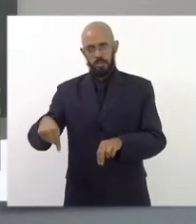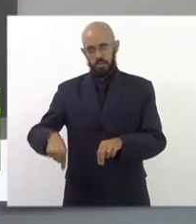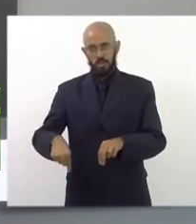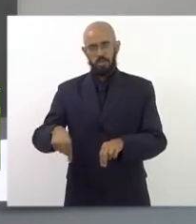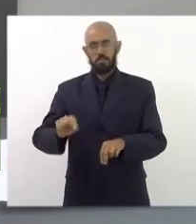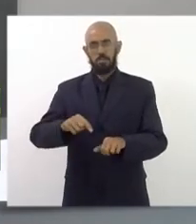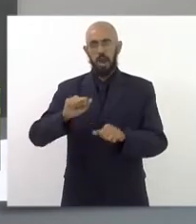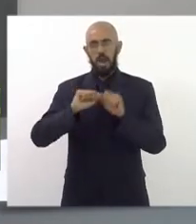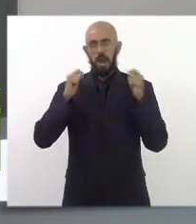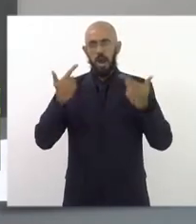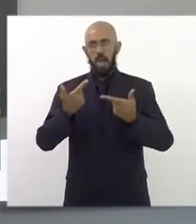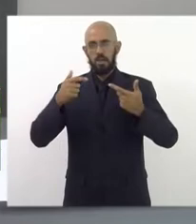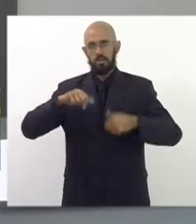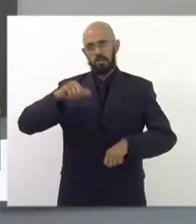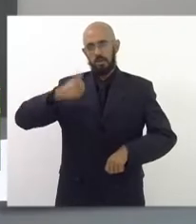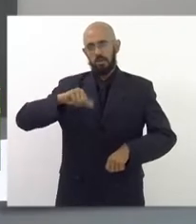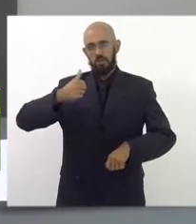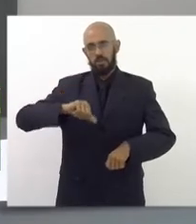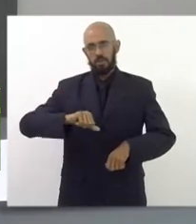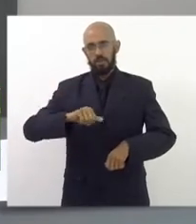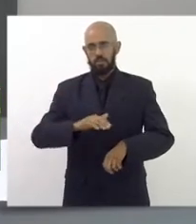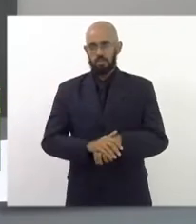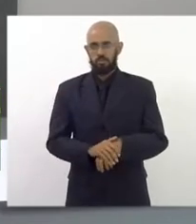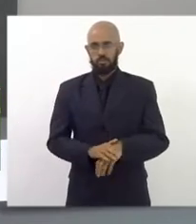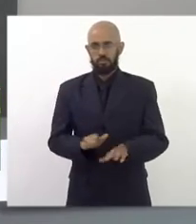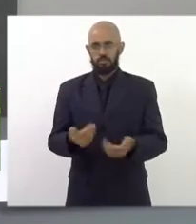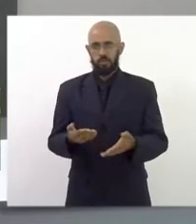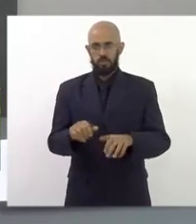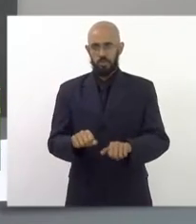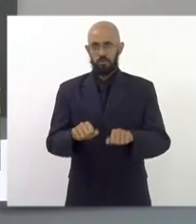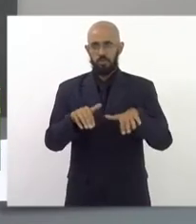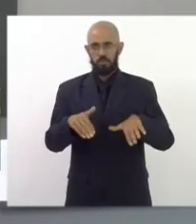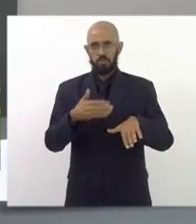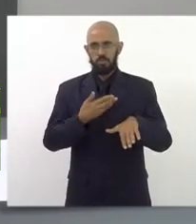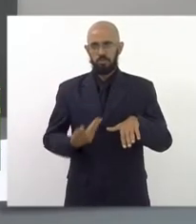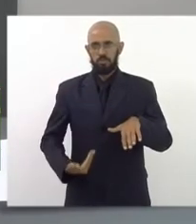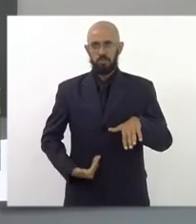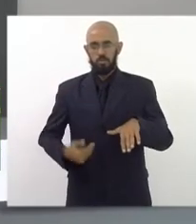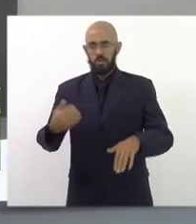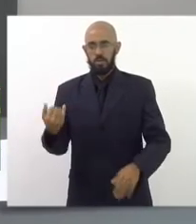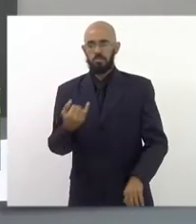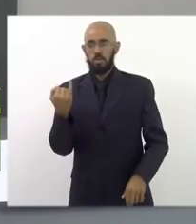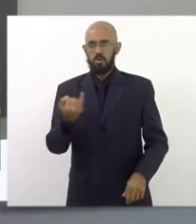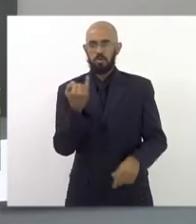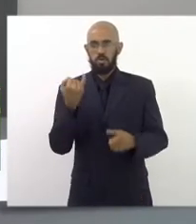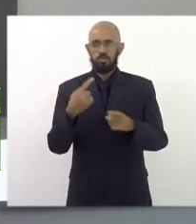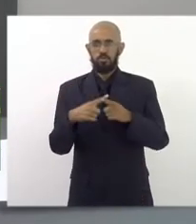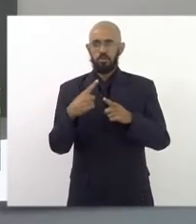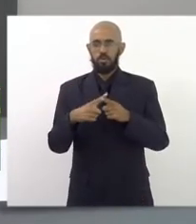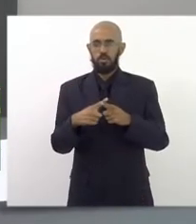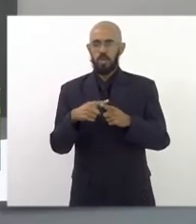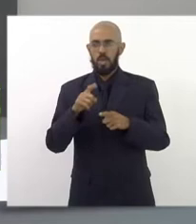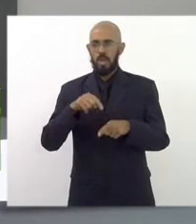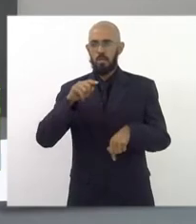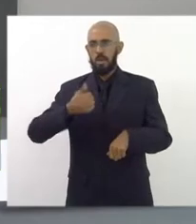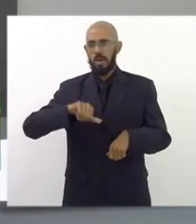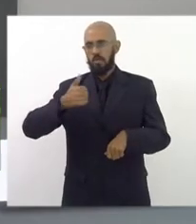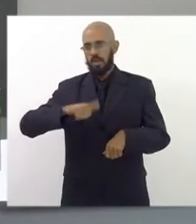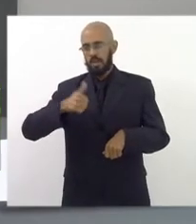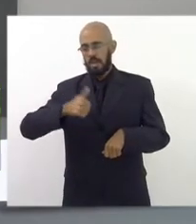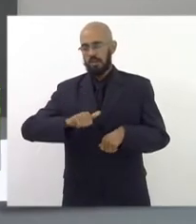análise ainda. Né? Então, essa audiência pública ela é importante, porque vai ser uma análise mais